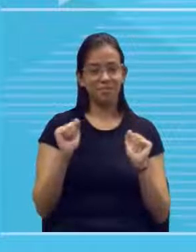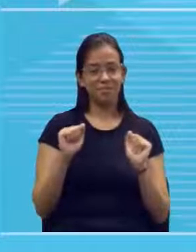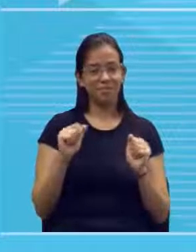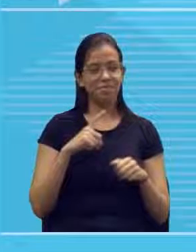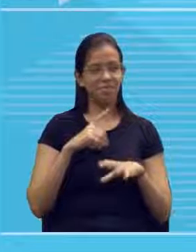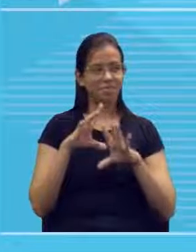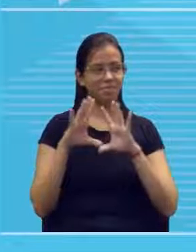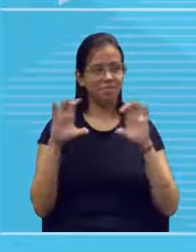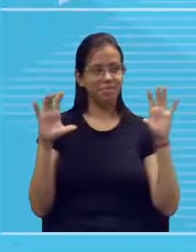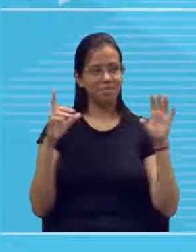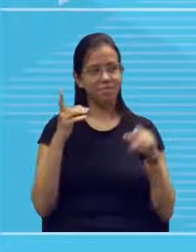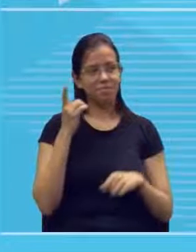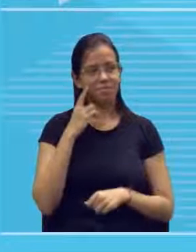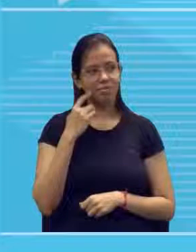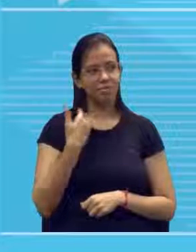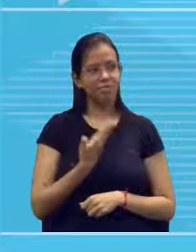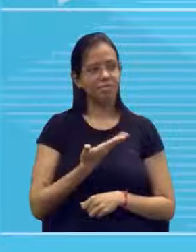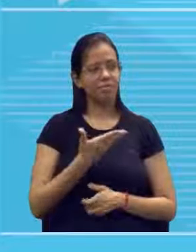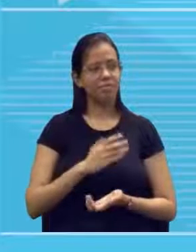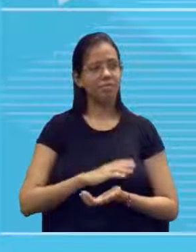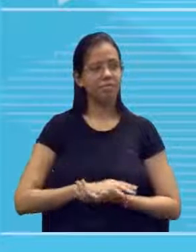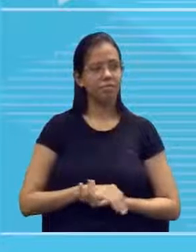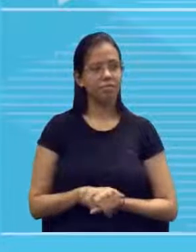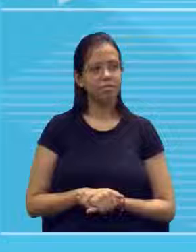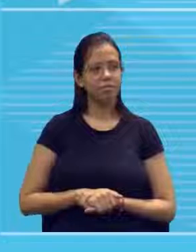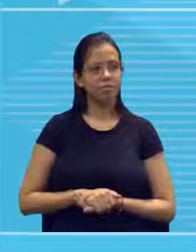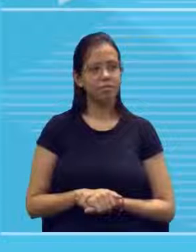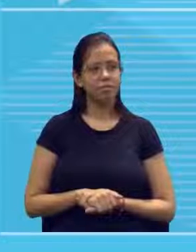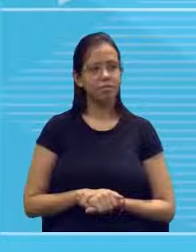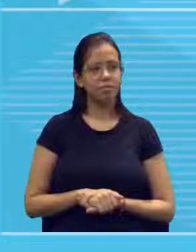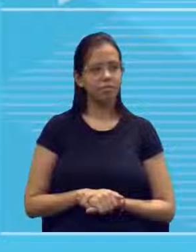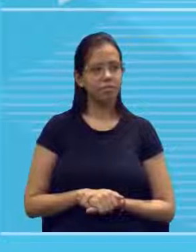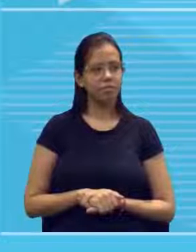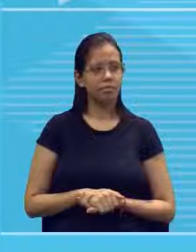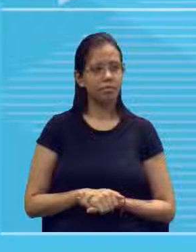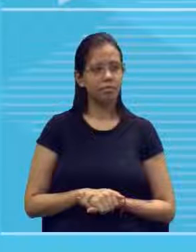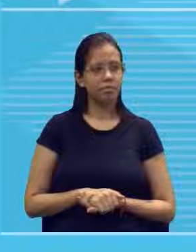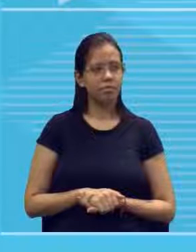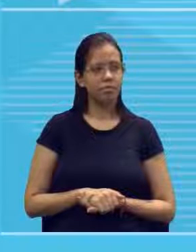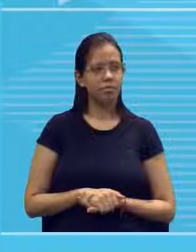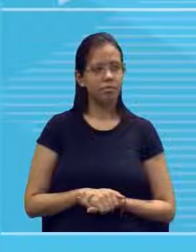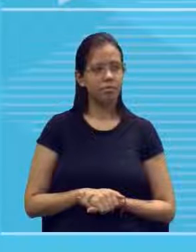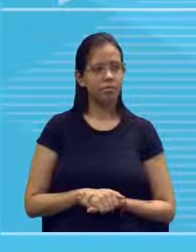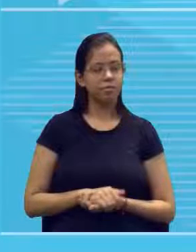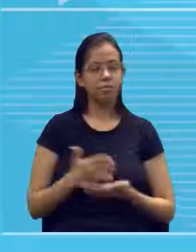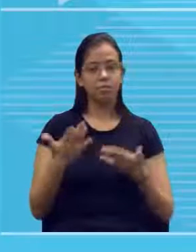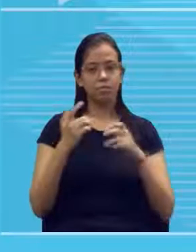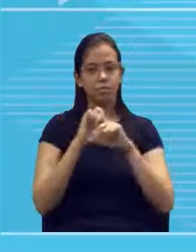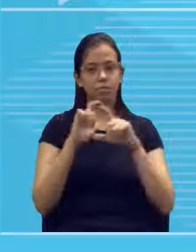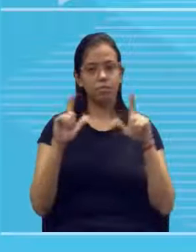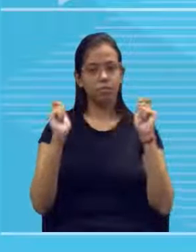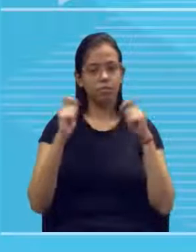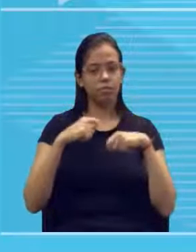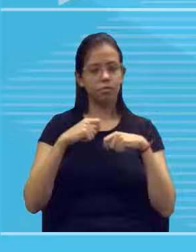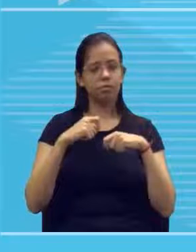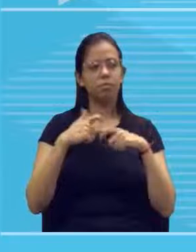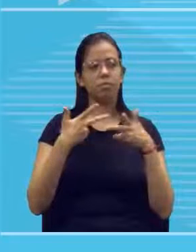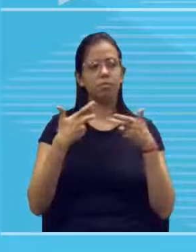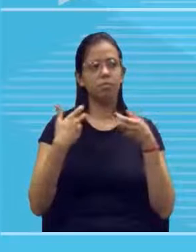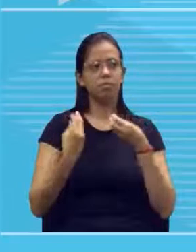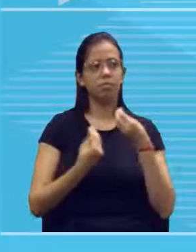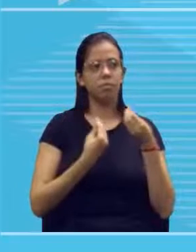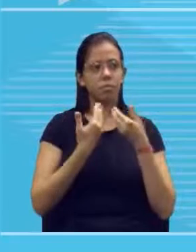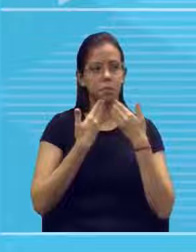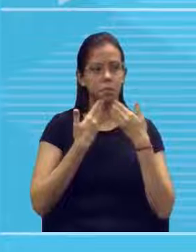nos céus Então olha só tá Pie a constelação da Anta Vamos dar um zoom pra gente compreender como é que esse